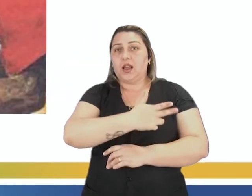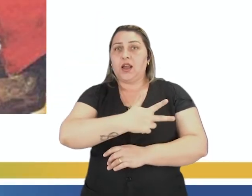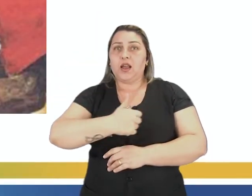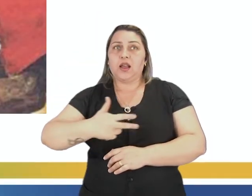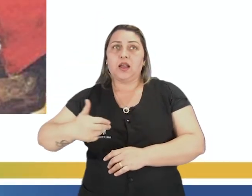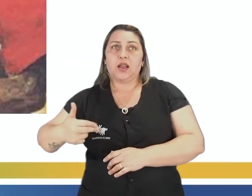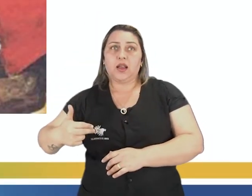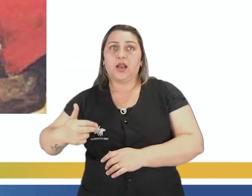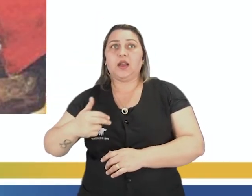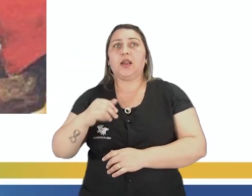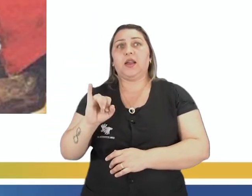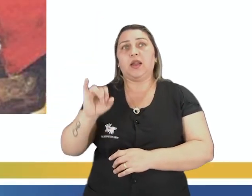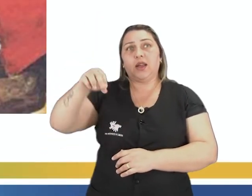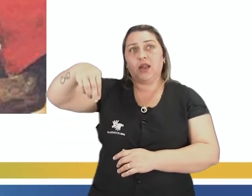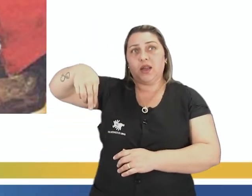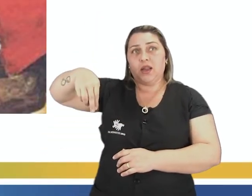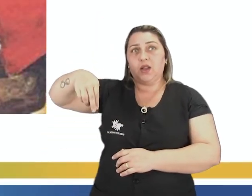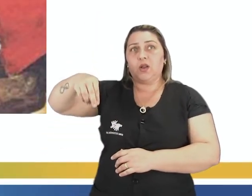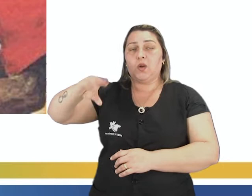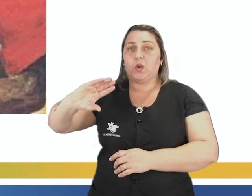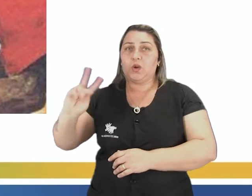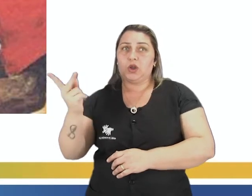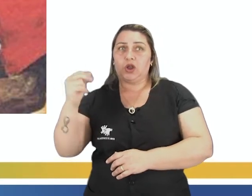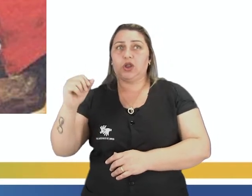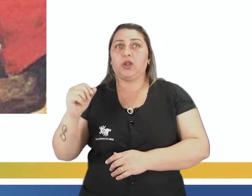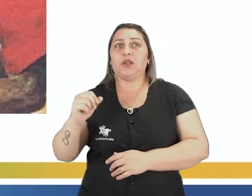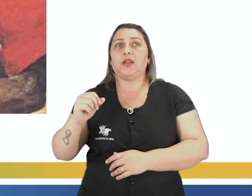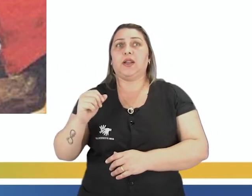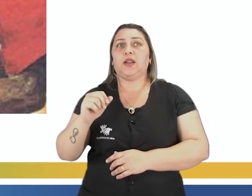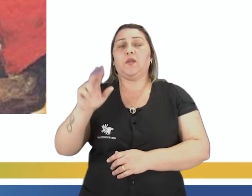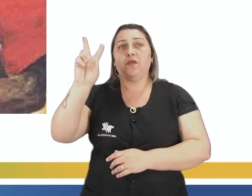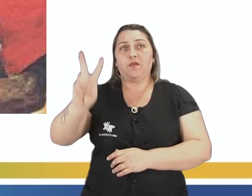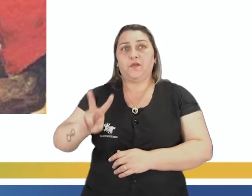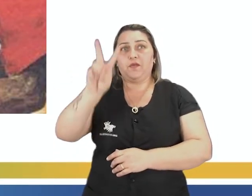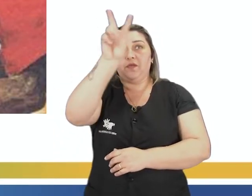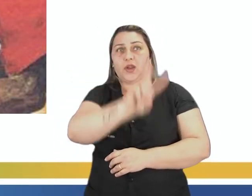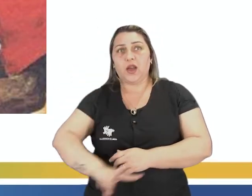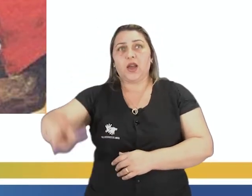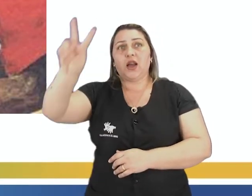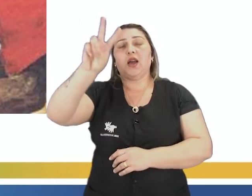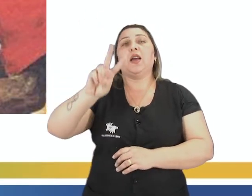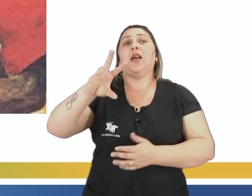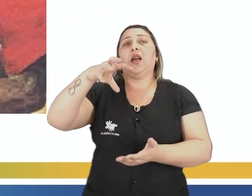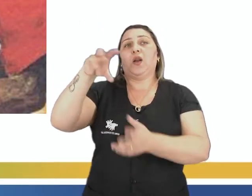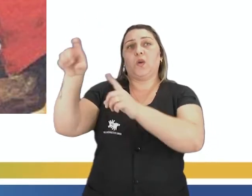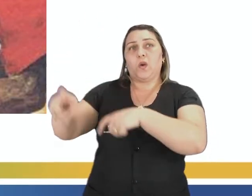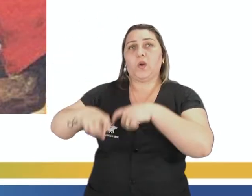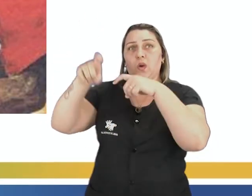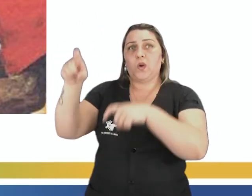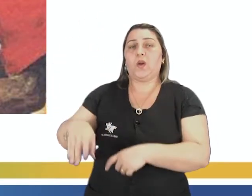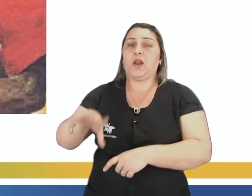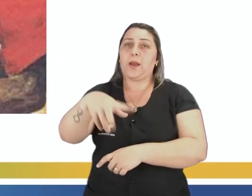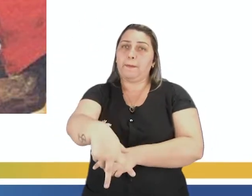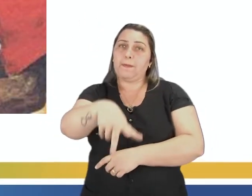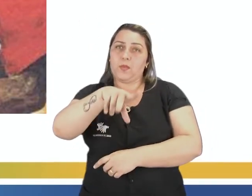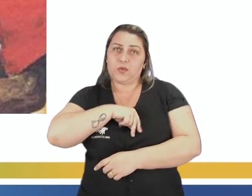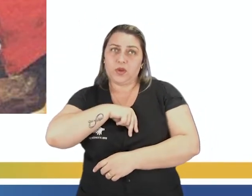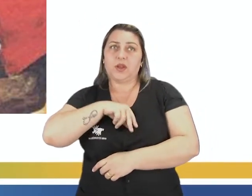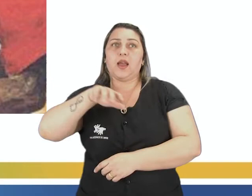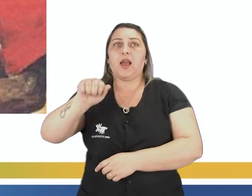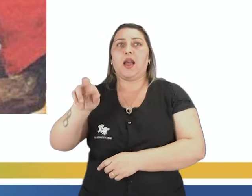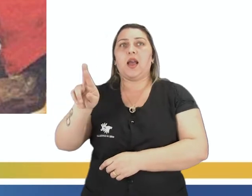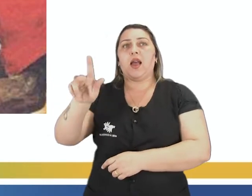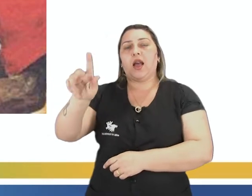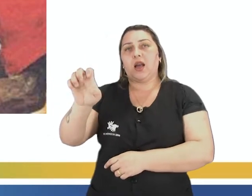a Indochina, no caso que é a Guerra do Vietnã, muito famosa, né? As colônias portuguesas e a Argélia, né? Vou citar algumas partes aqui para